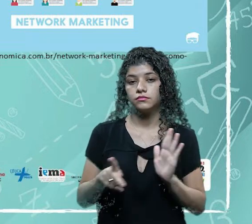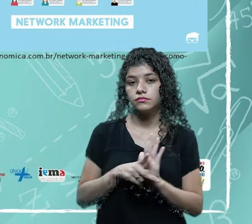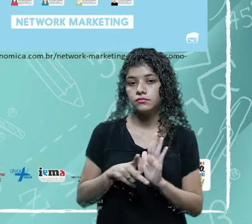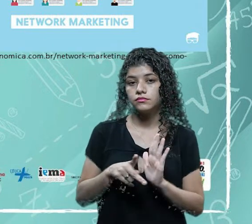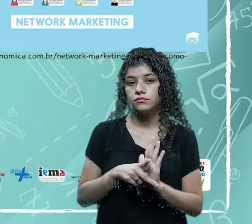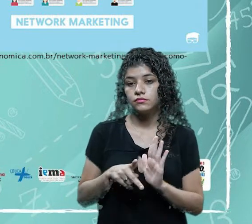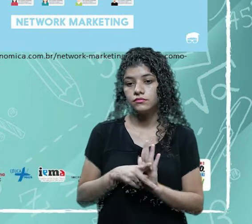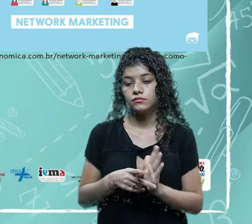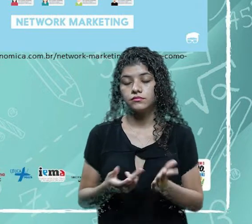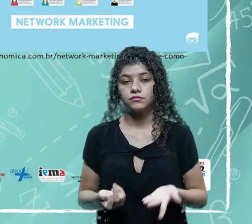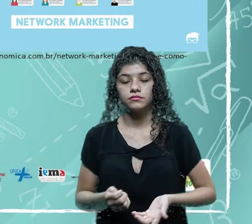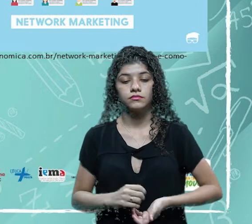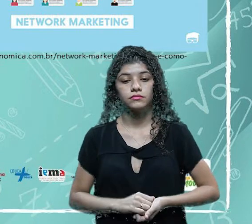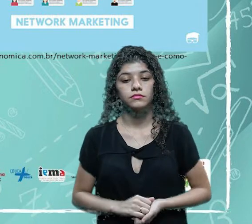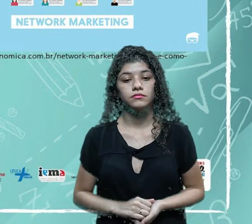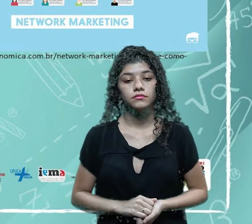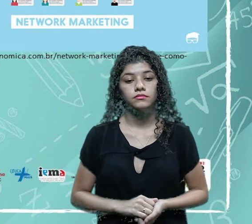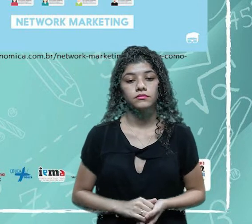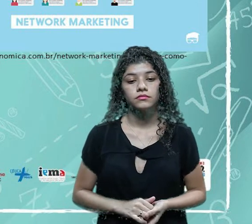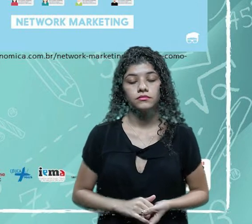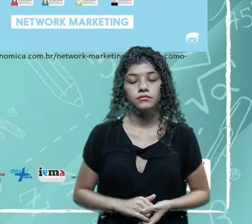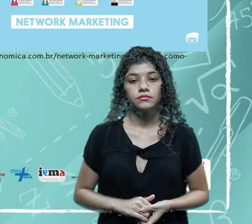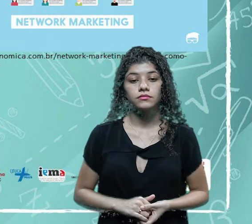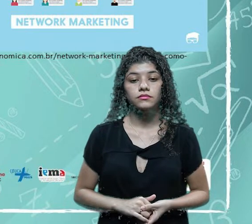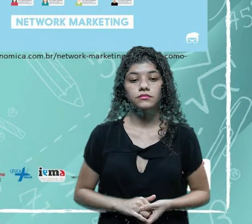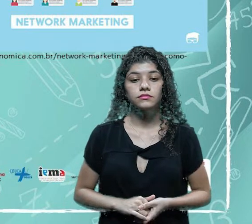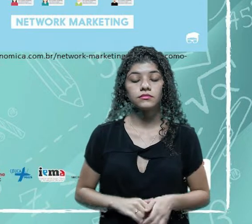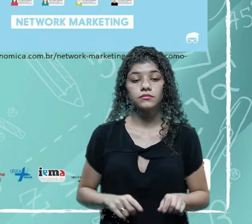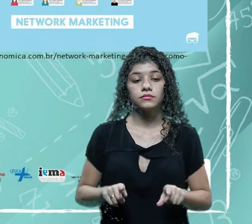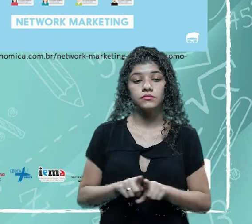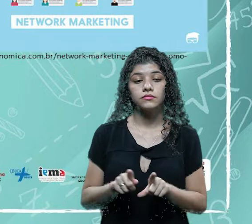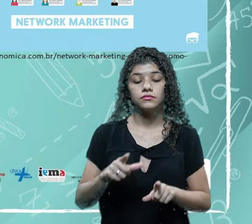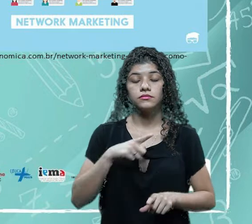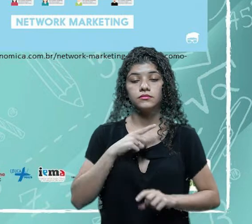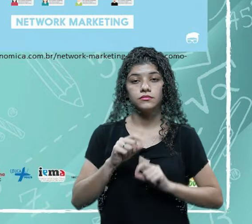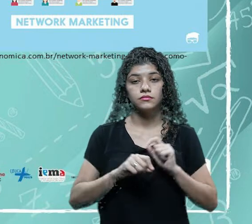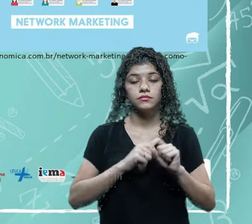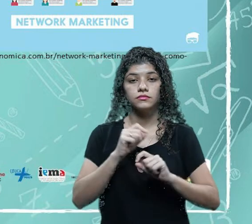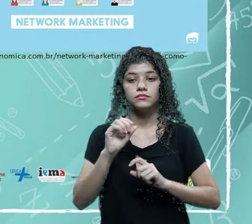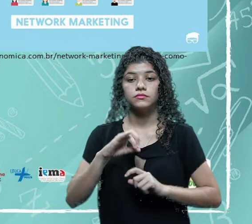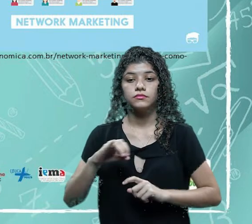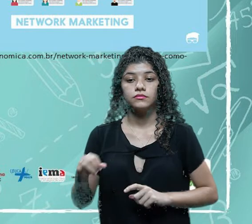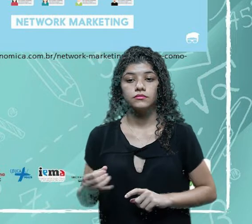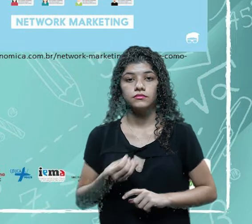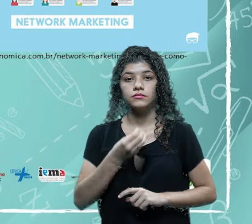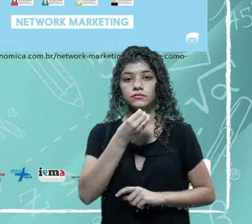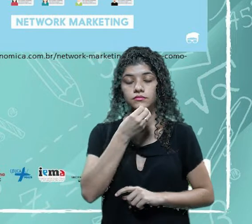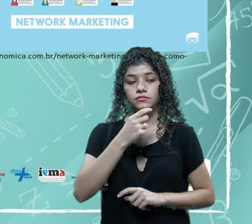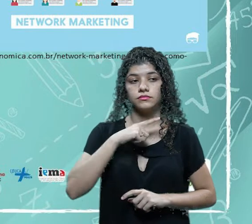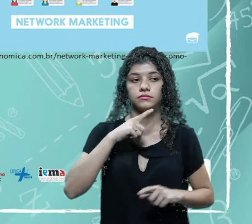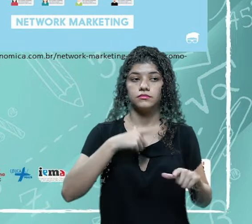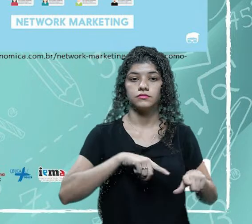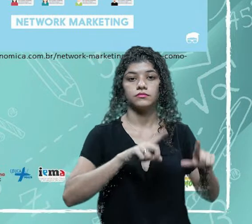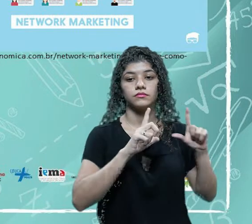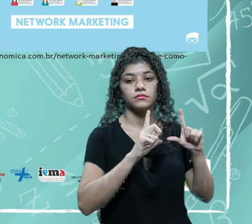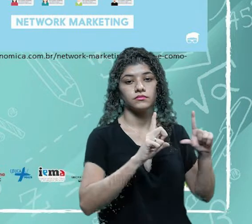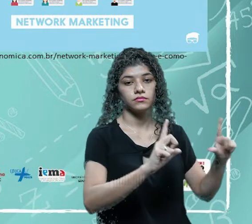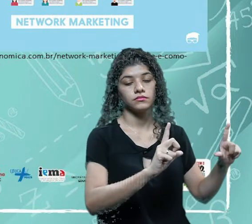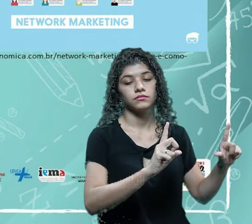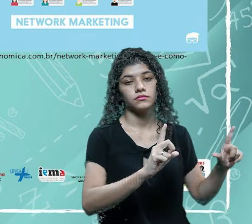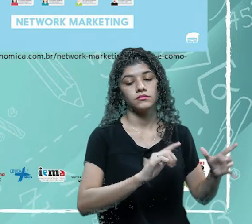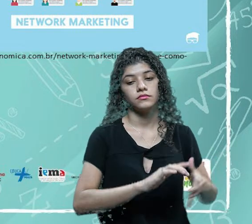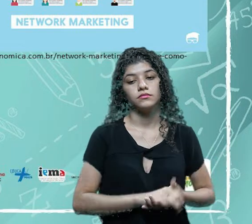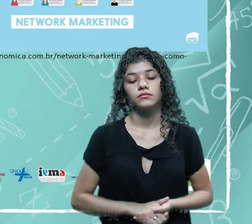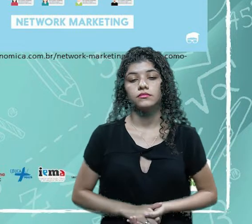bem específico né fora isso ele tem uma ótima oportunidade de garantir certificados